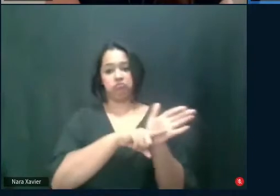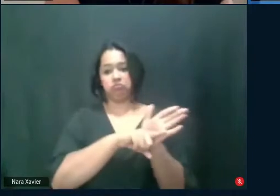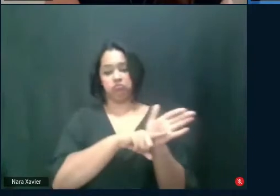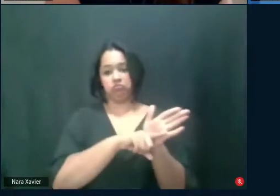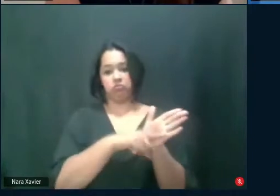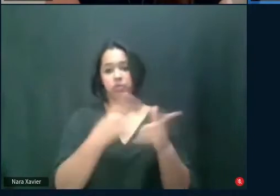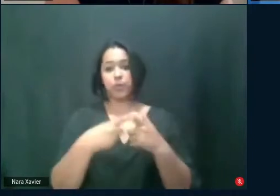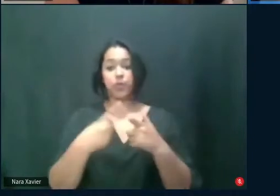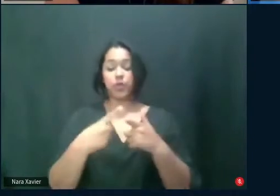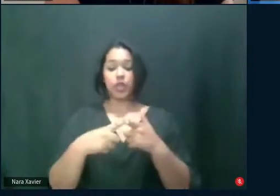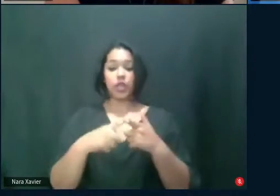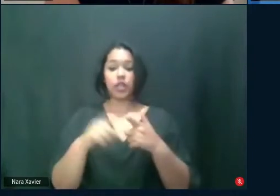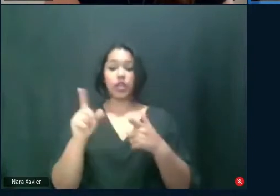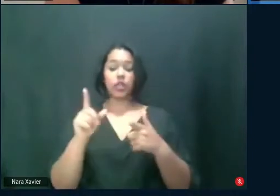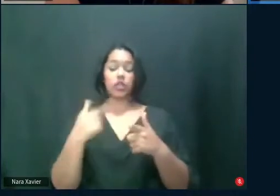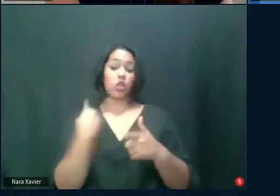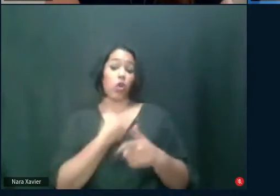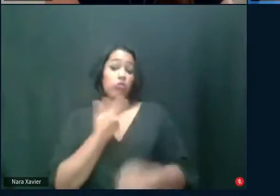não teve esse objetivo de